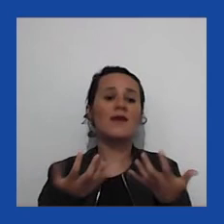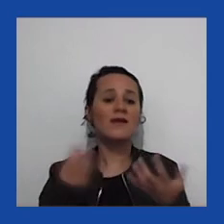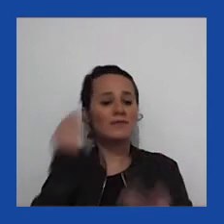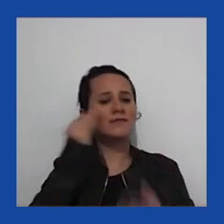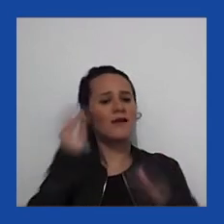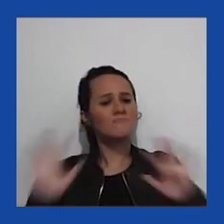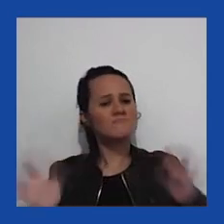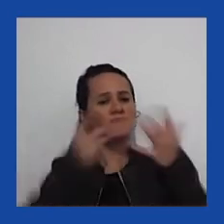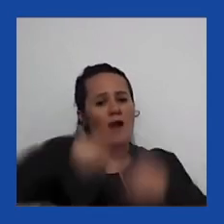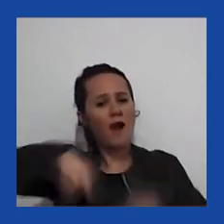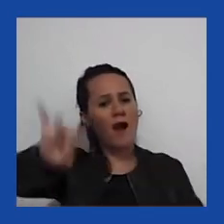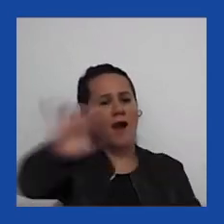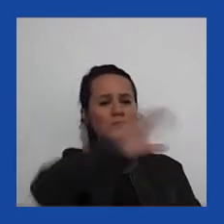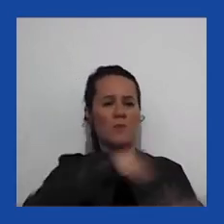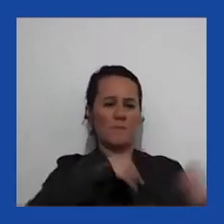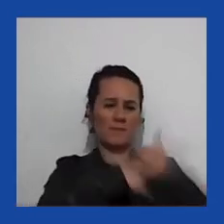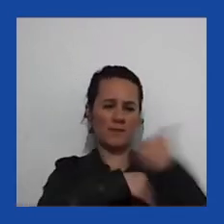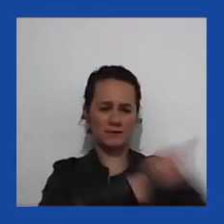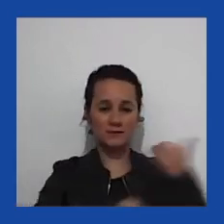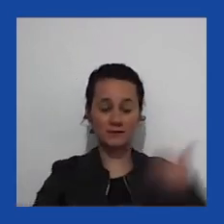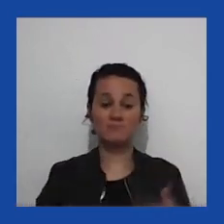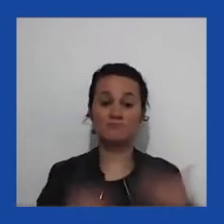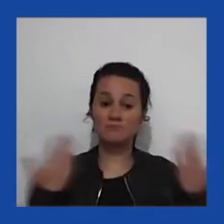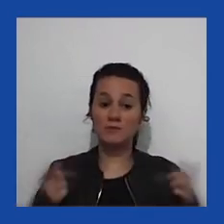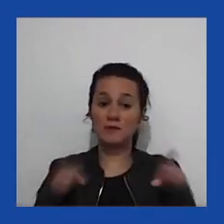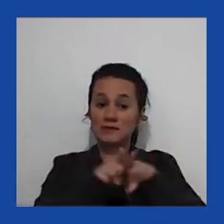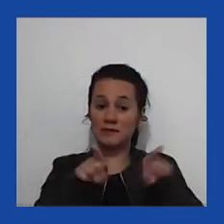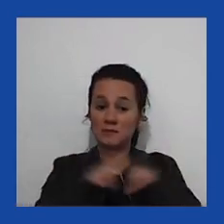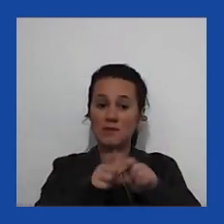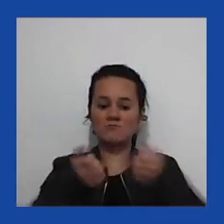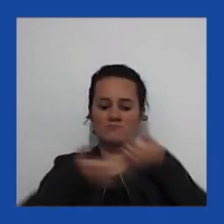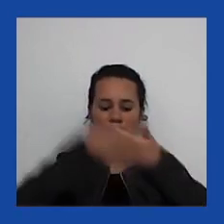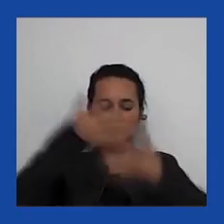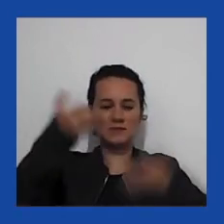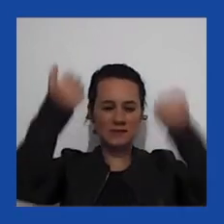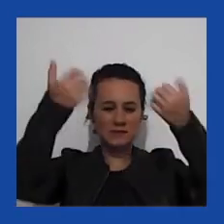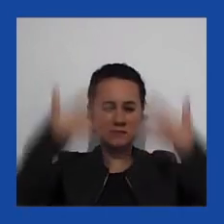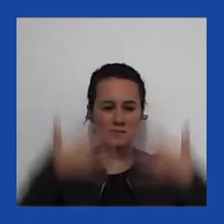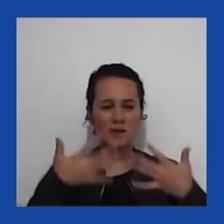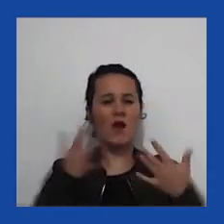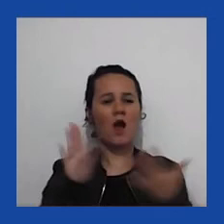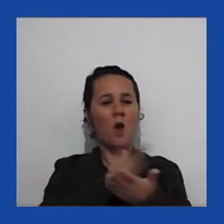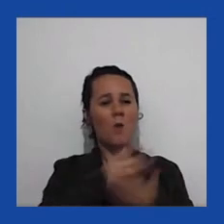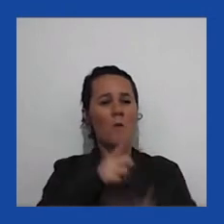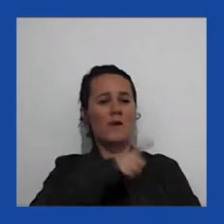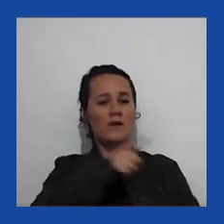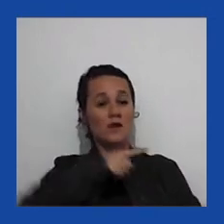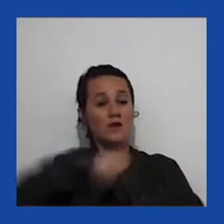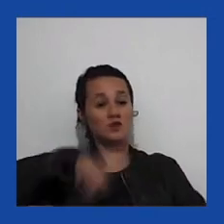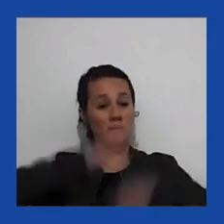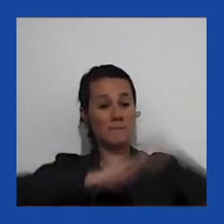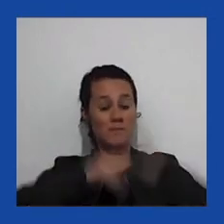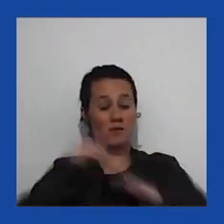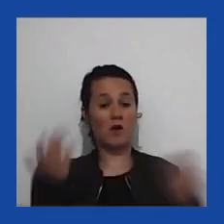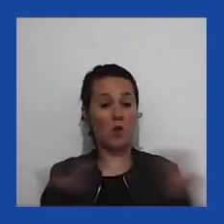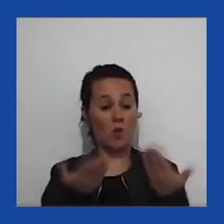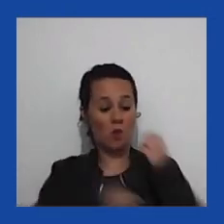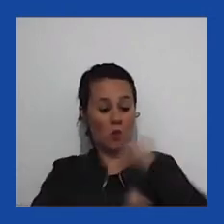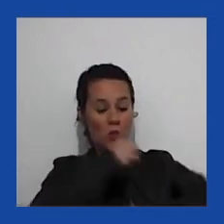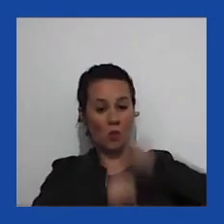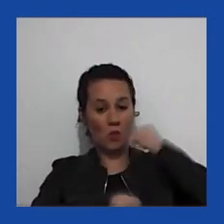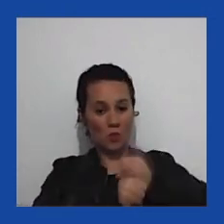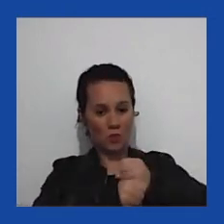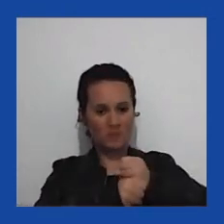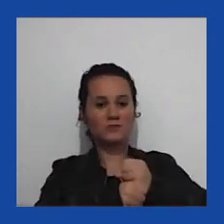a participação. Nós fomos comentar aqui, está na programação, algumas intervenções práticas que a gente está fazendo esse ano, através do Lab